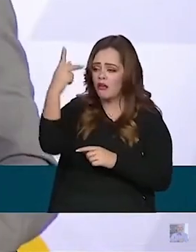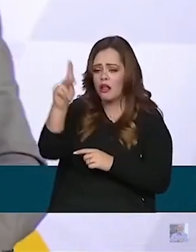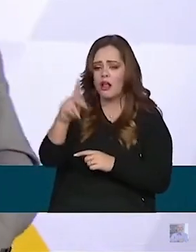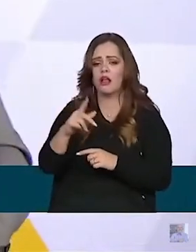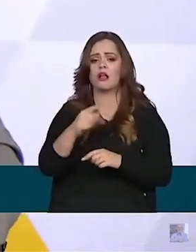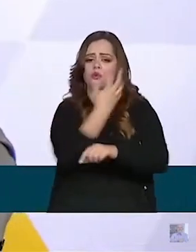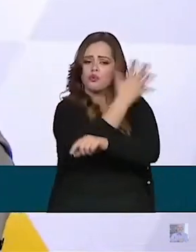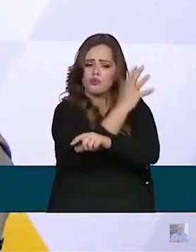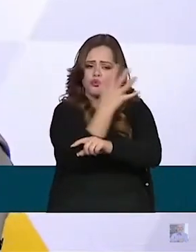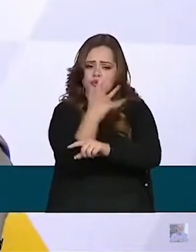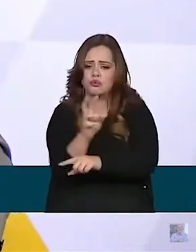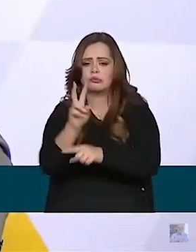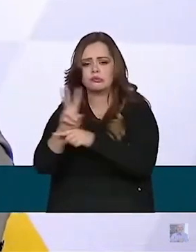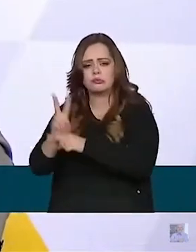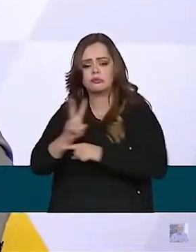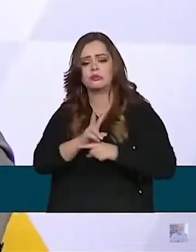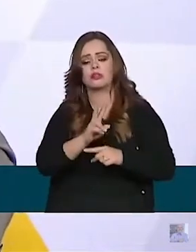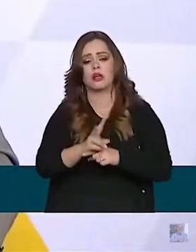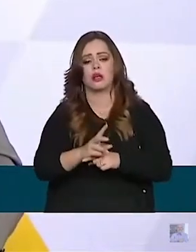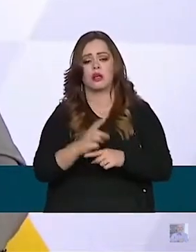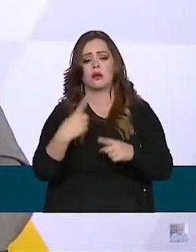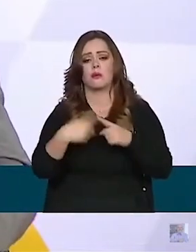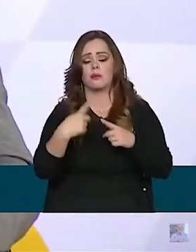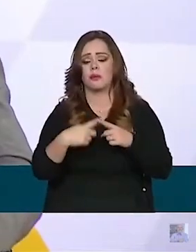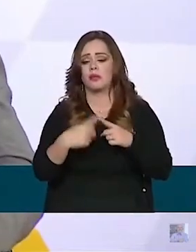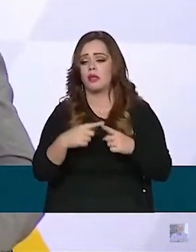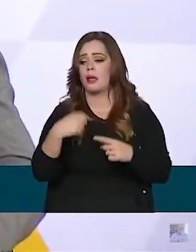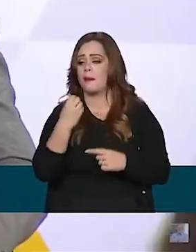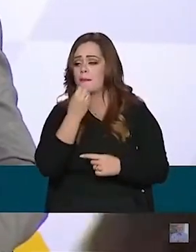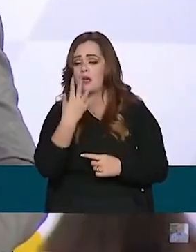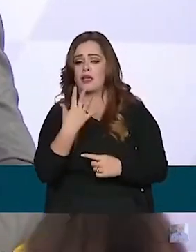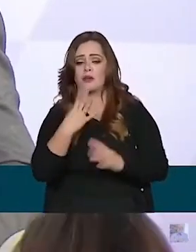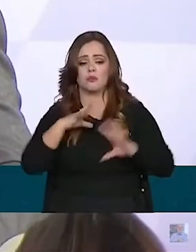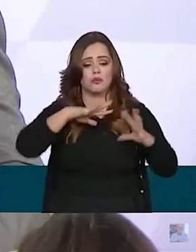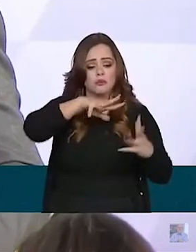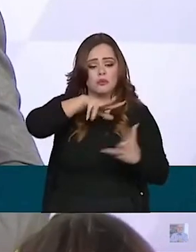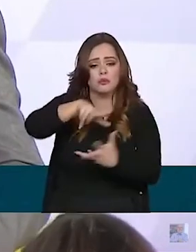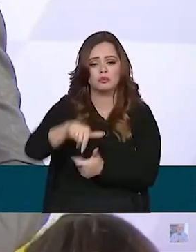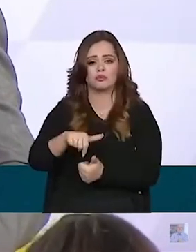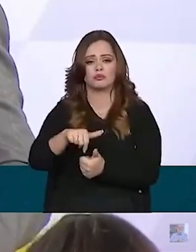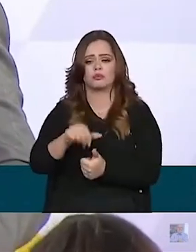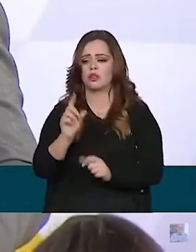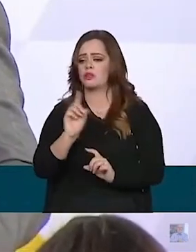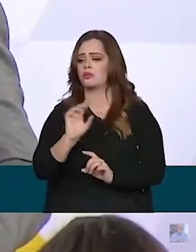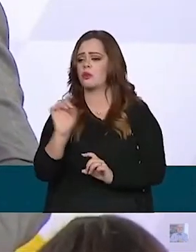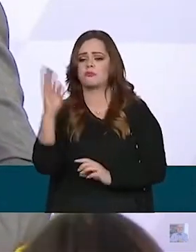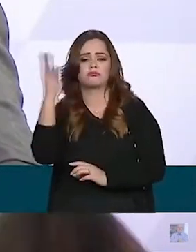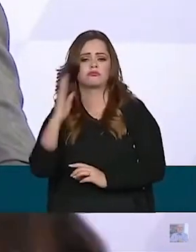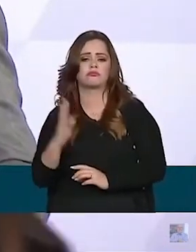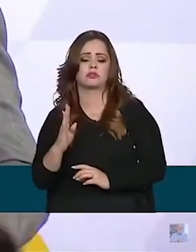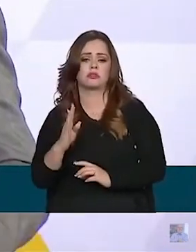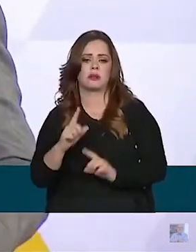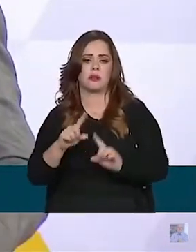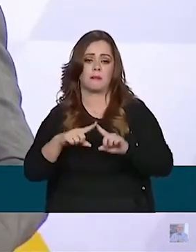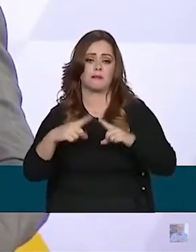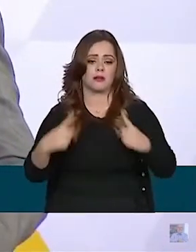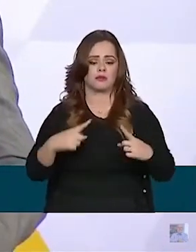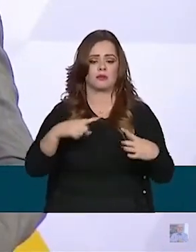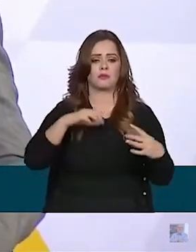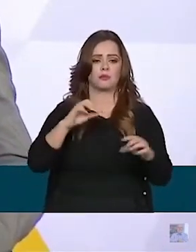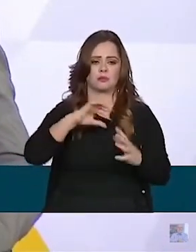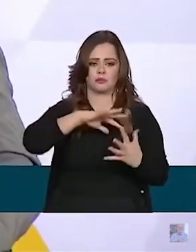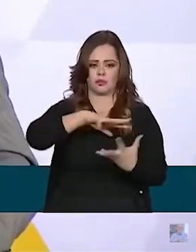cuidar da floresta, porque ela não é um bem para nós, brasileiros, ela é um bem para o planeta. E como o planeta é redondo,